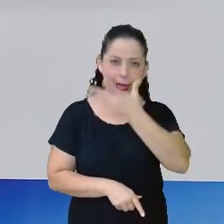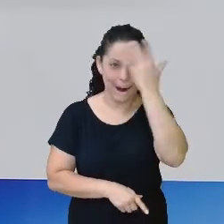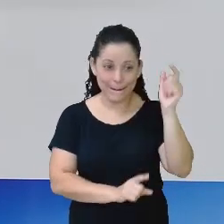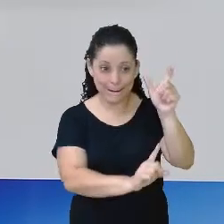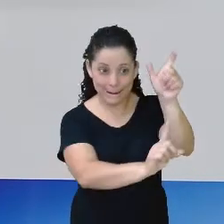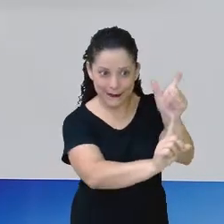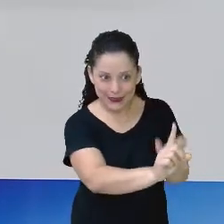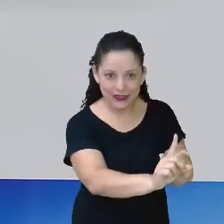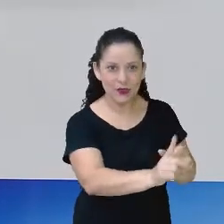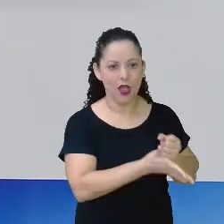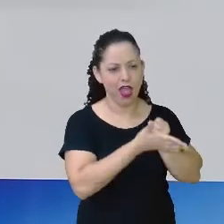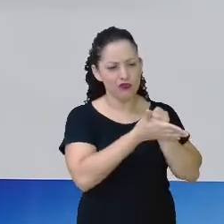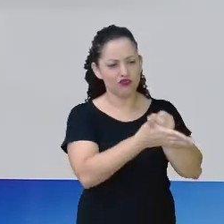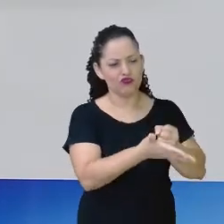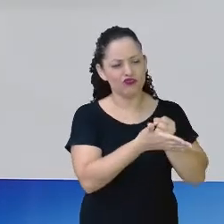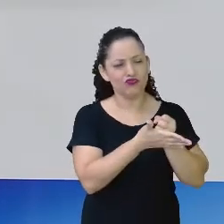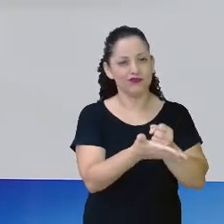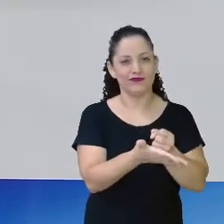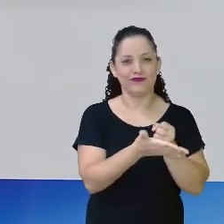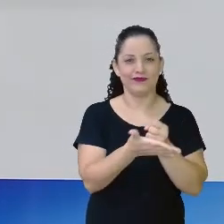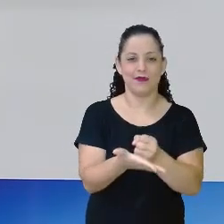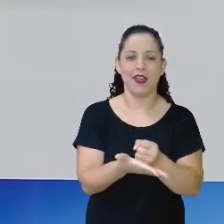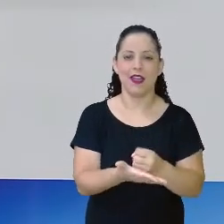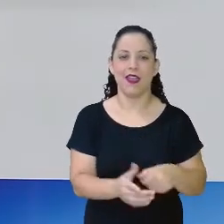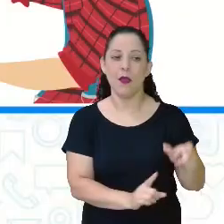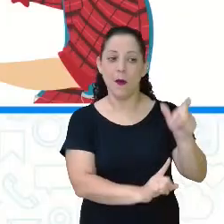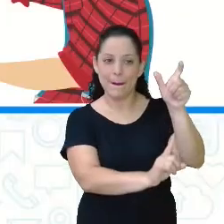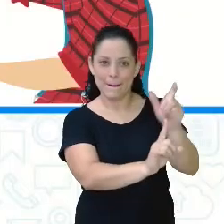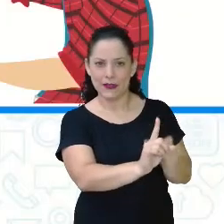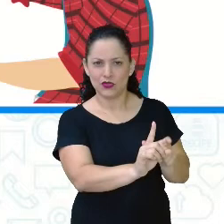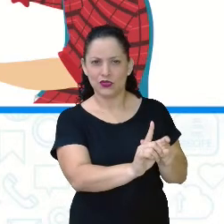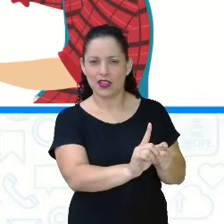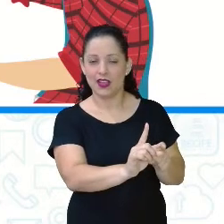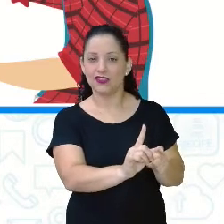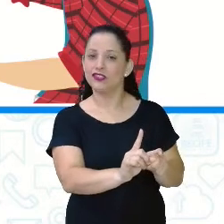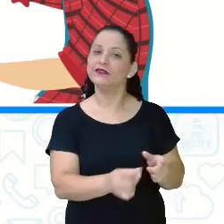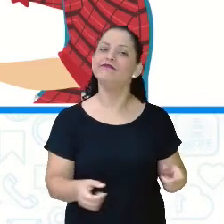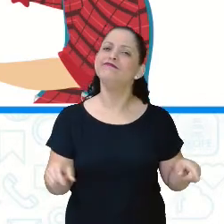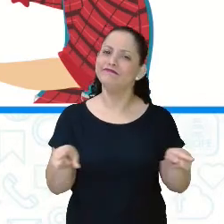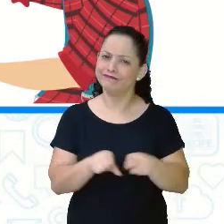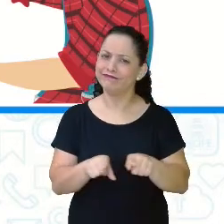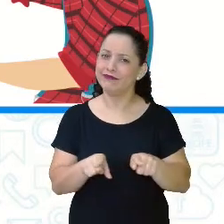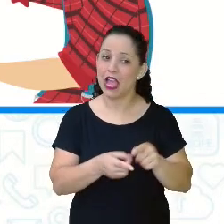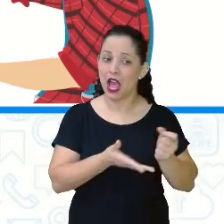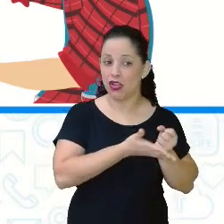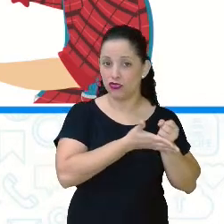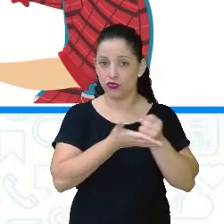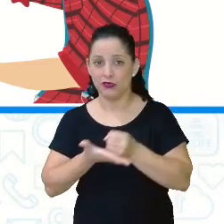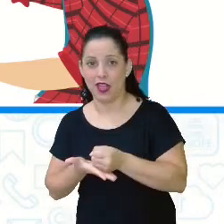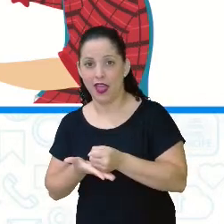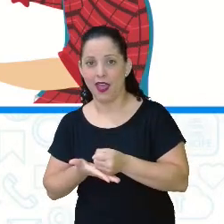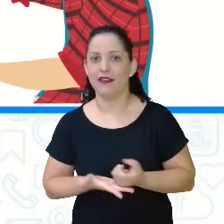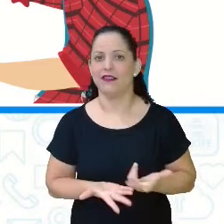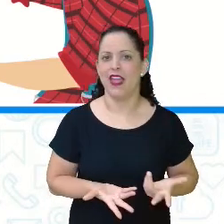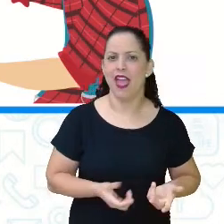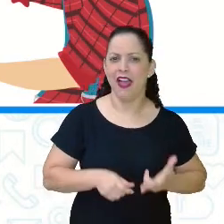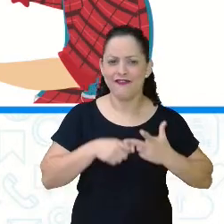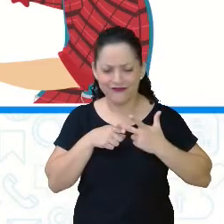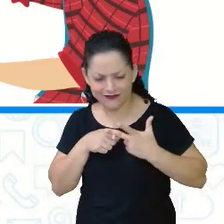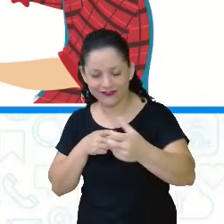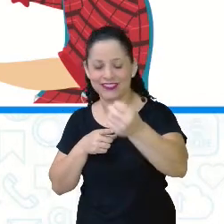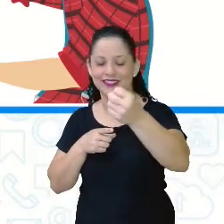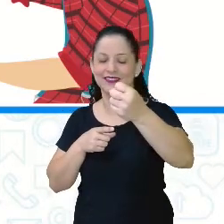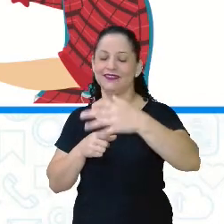Quem são os auxiliares nos contos? É um personagem secundário que ajuda o herói a vencer seus desafios.